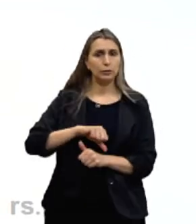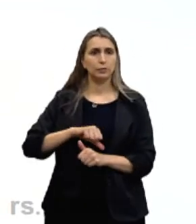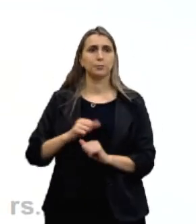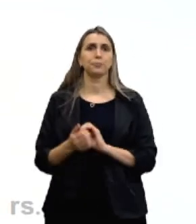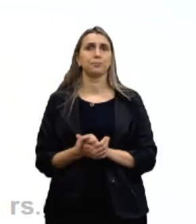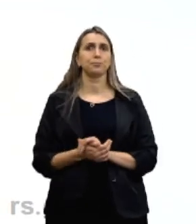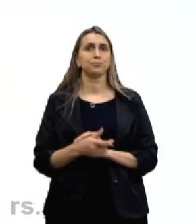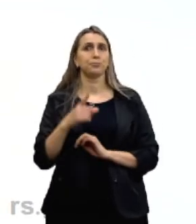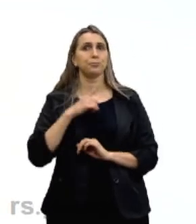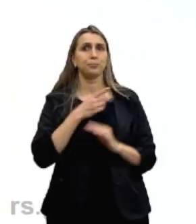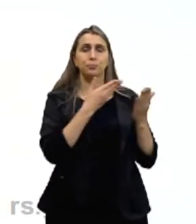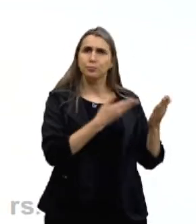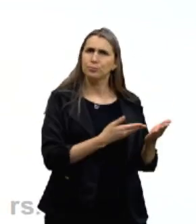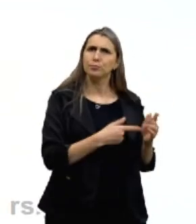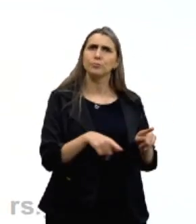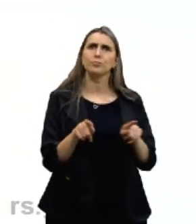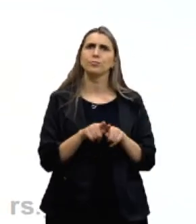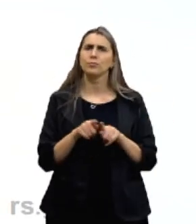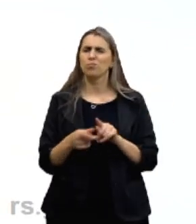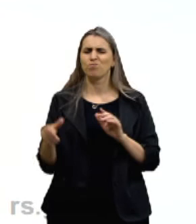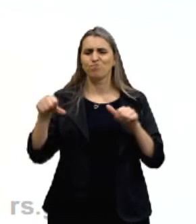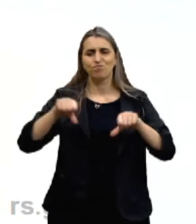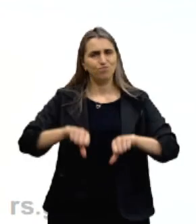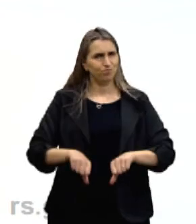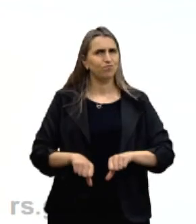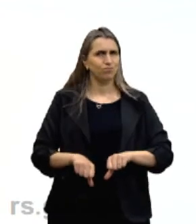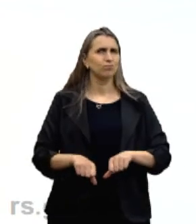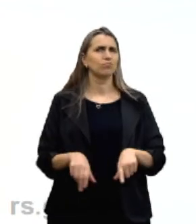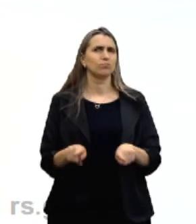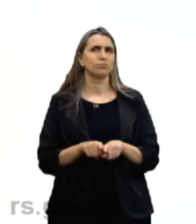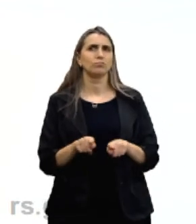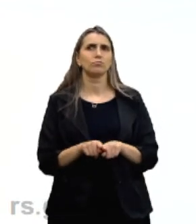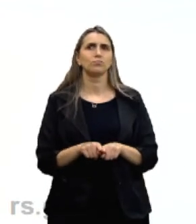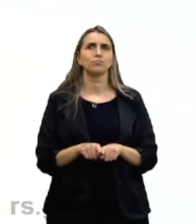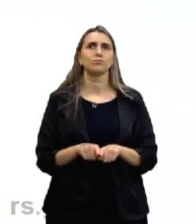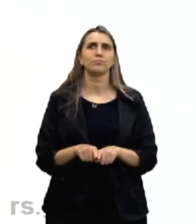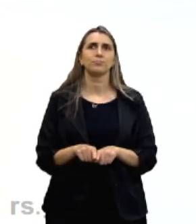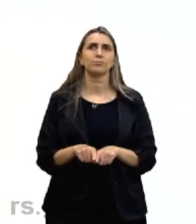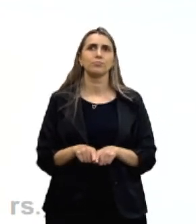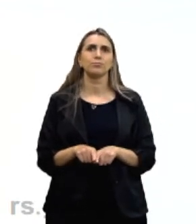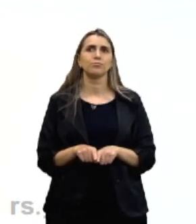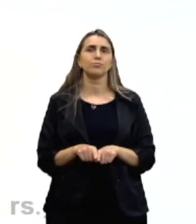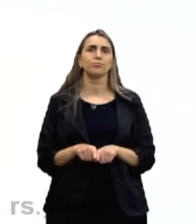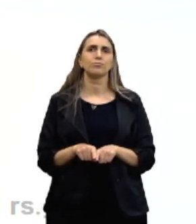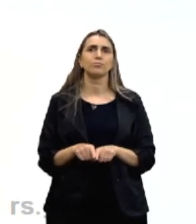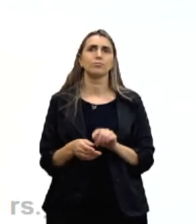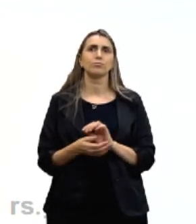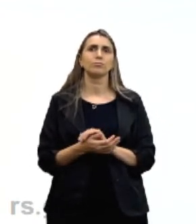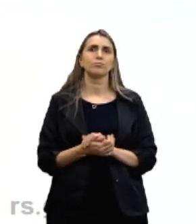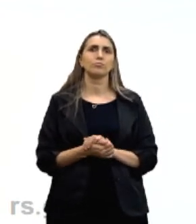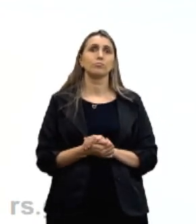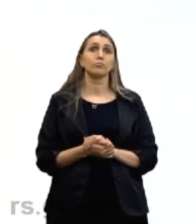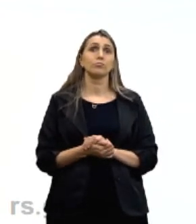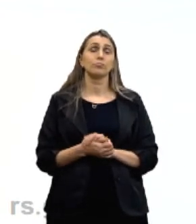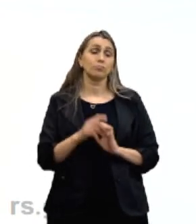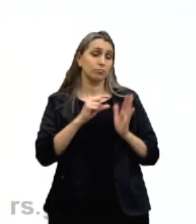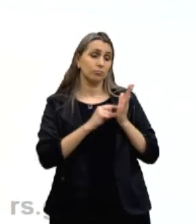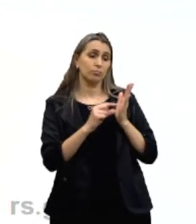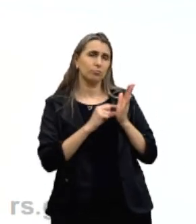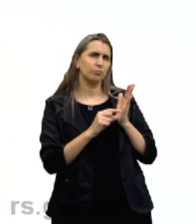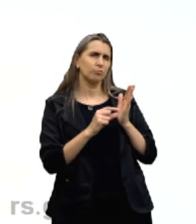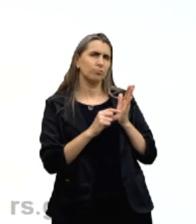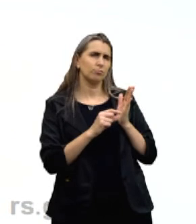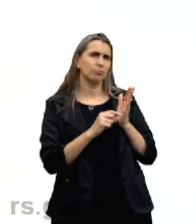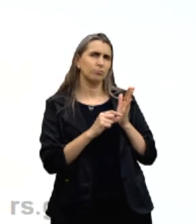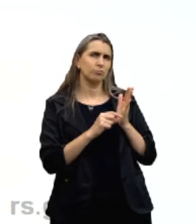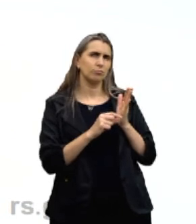tem tem também um pessimismo né que é o autor é que ele é